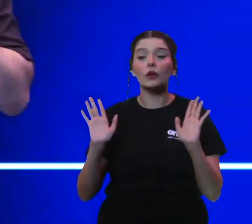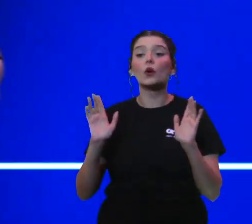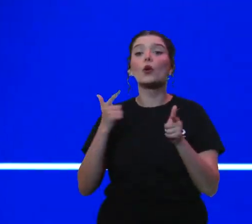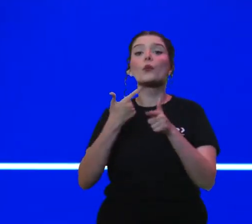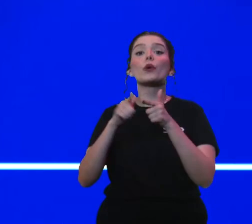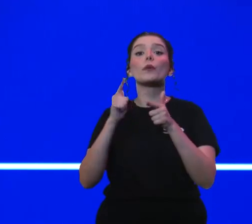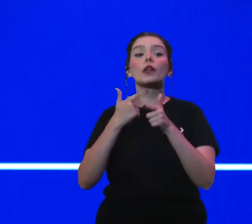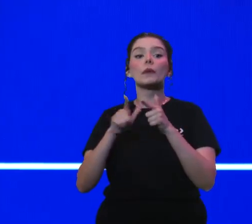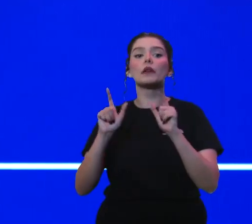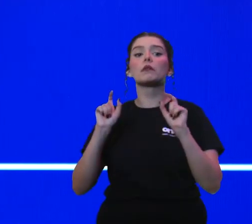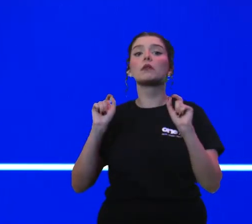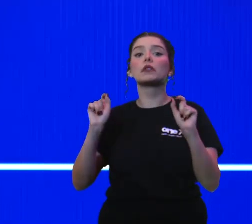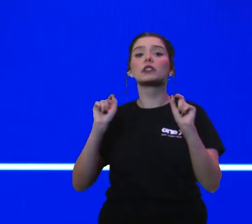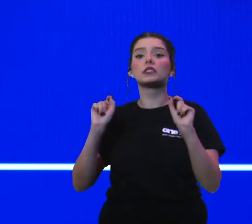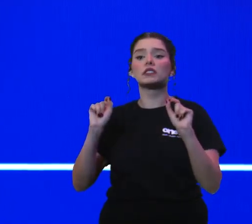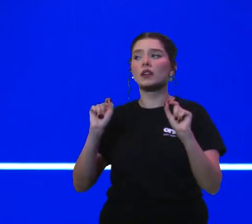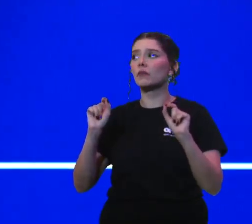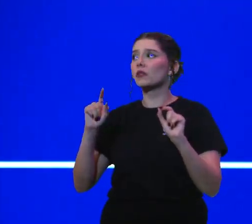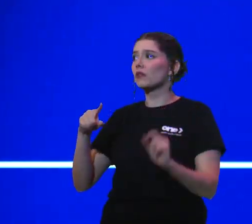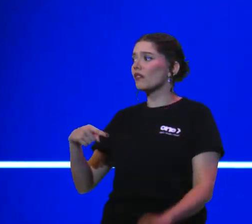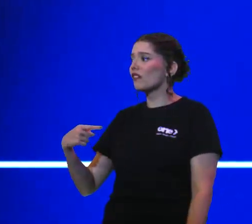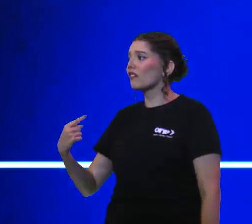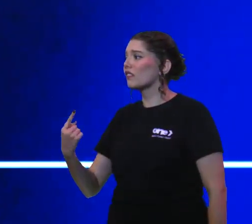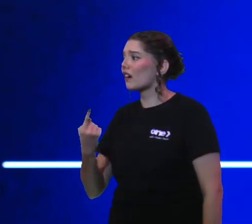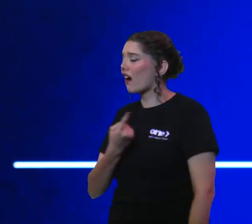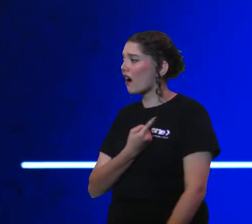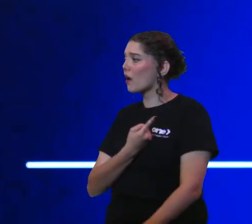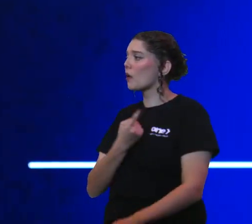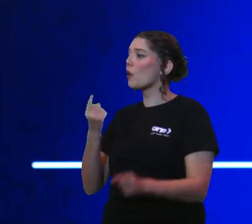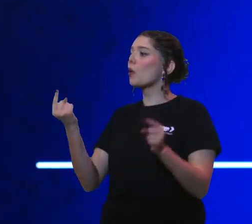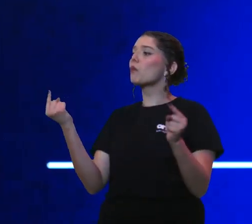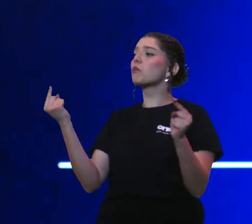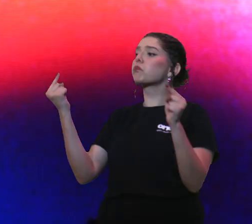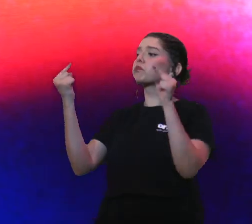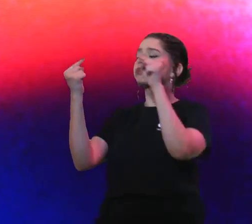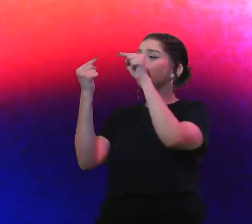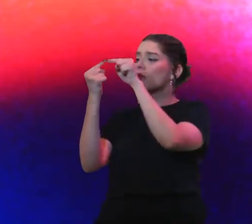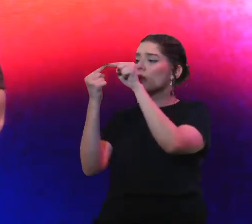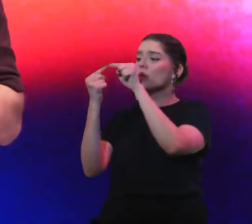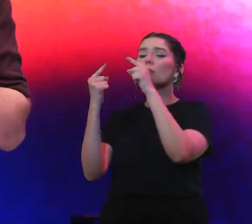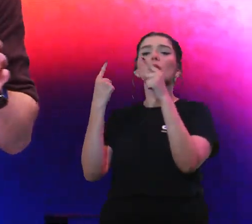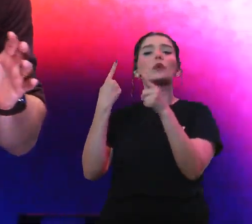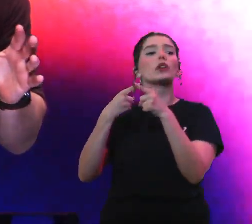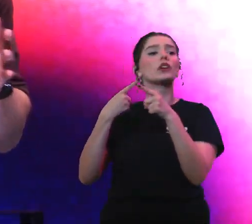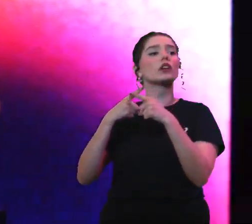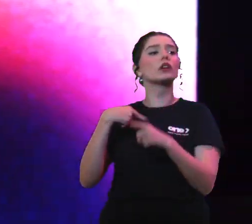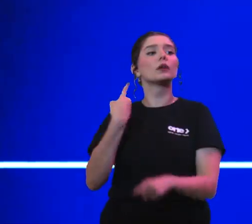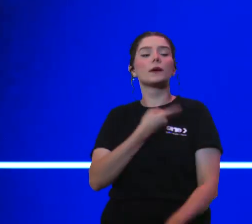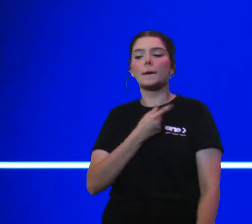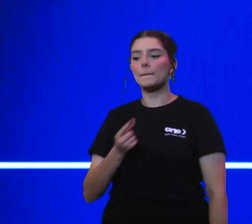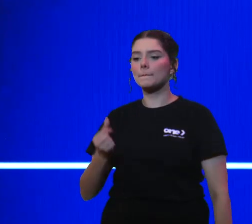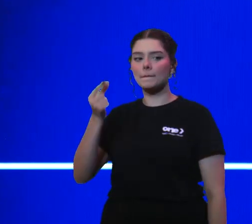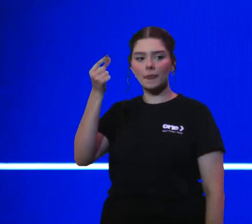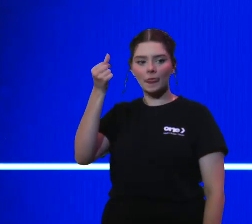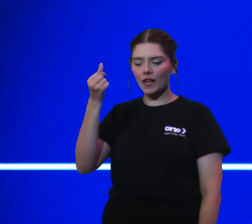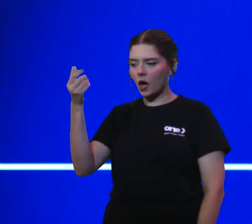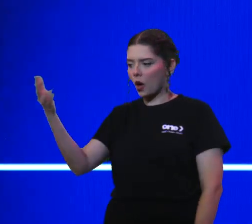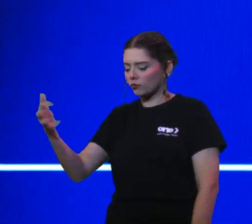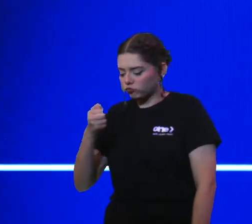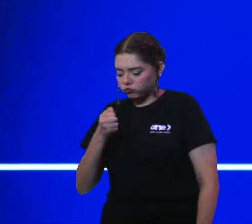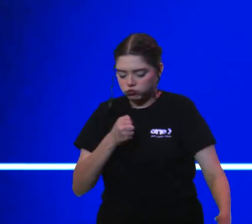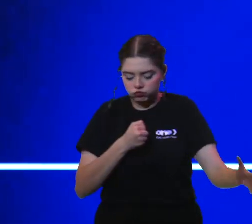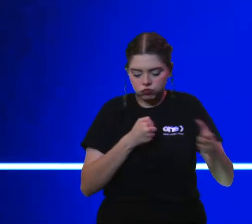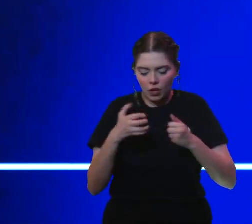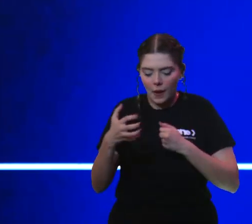é o que está por trás de enriquecer. É o propósito que existe do porquê você enriquece. Porque quando você junta muitos bens materiais,